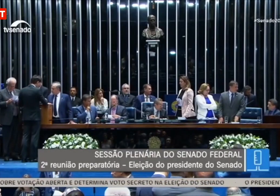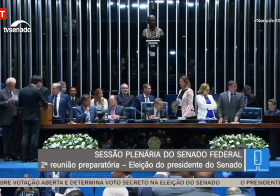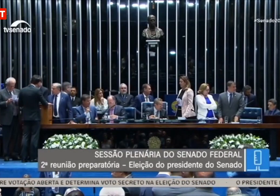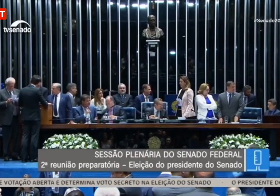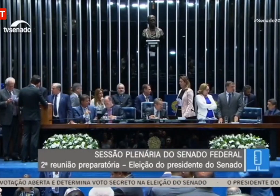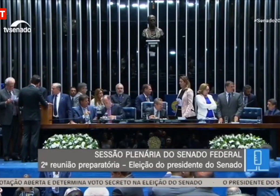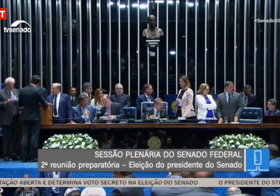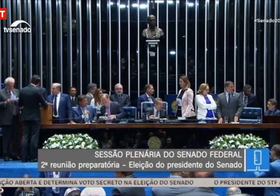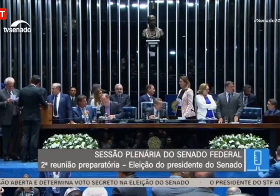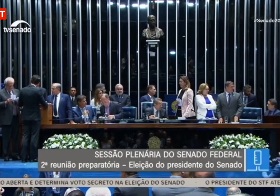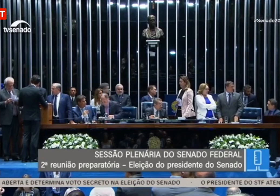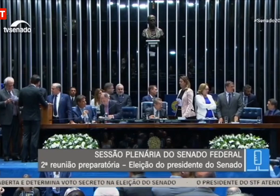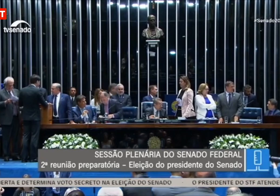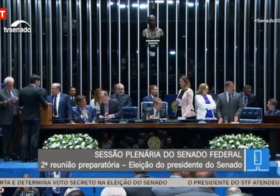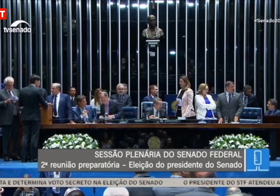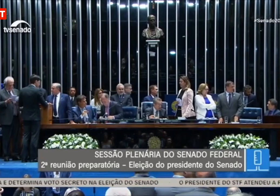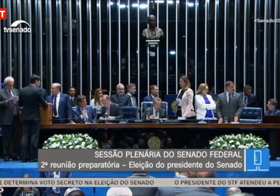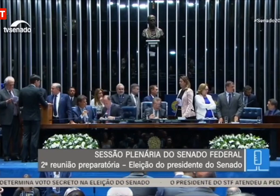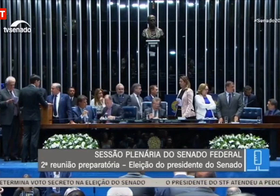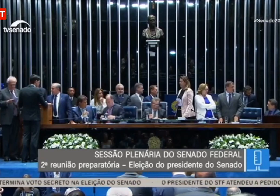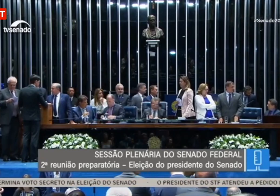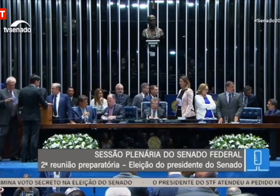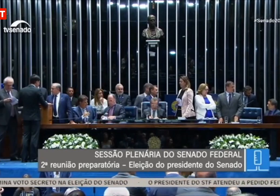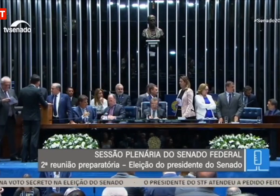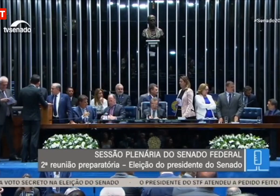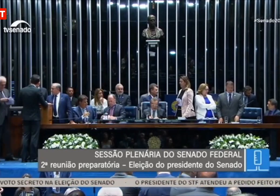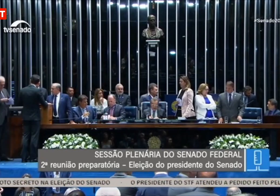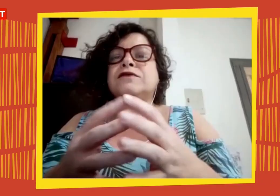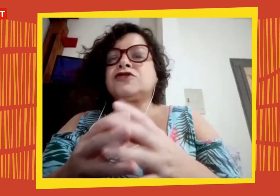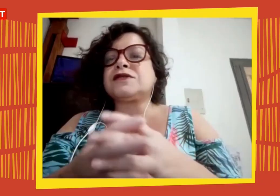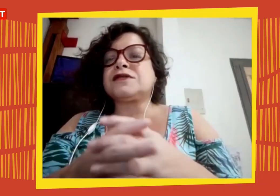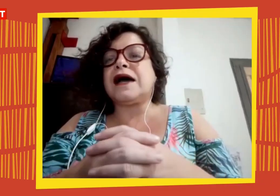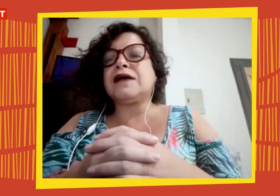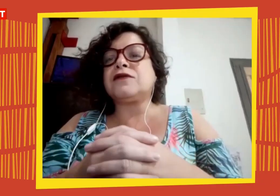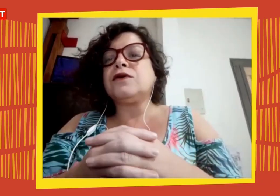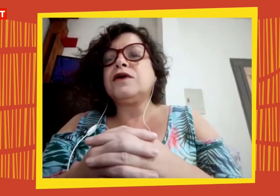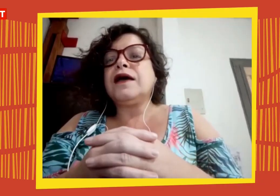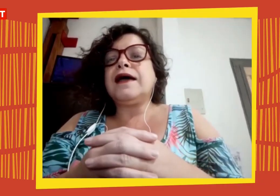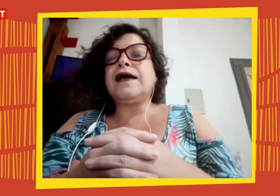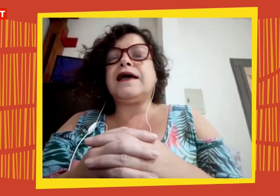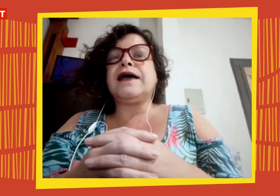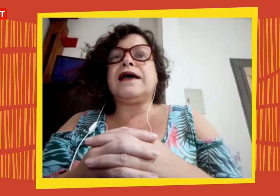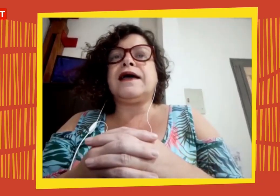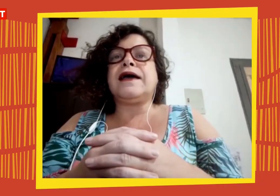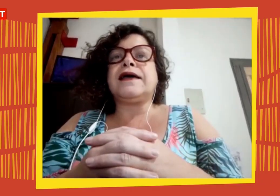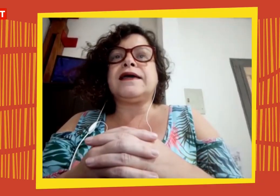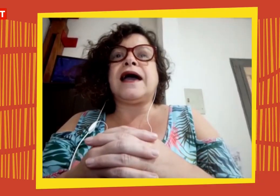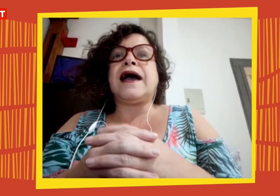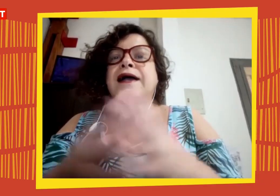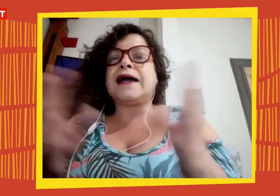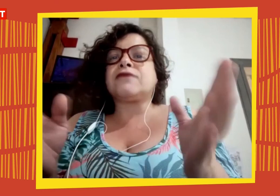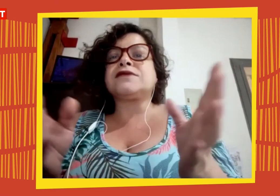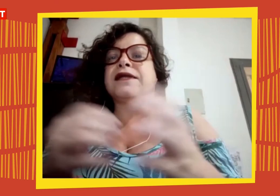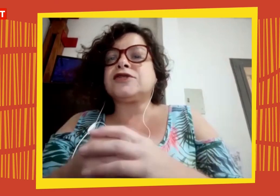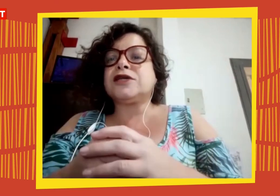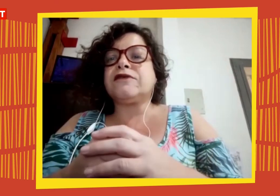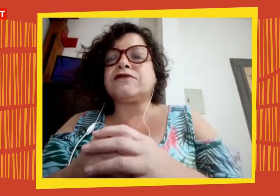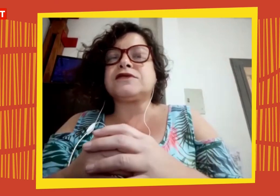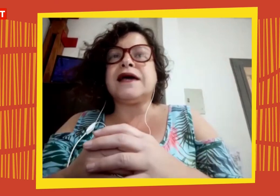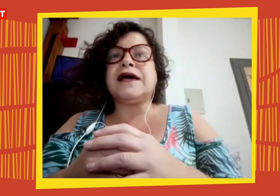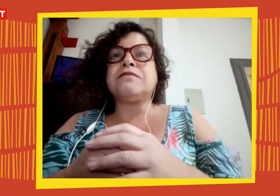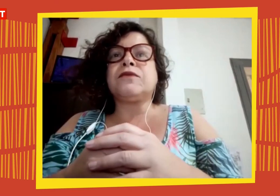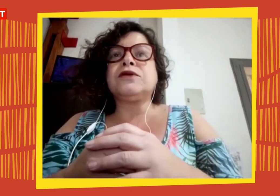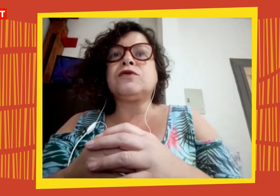prisão. O maior número se deu após as eleições de 2018. E para a coordenadora-geral da Justiça Global, Sandra Carvalho,